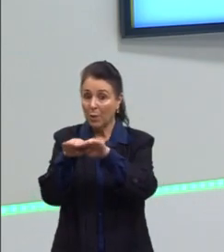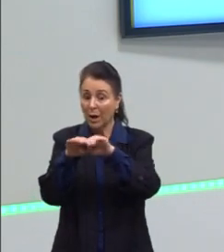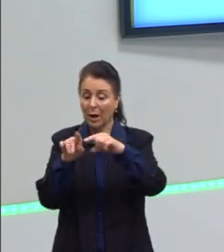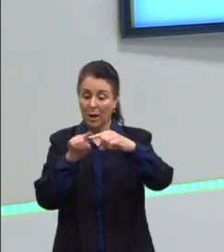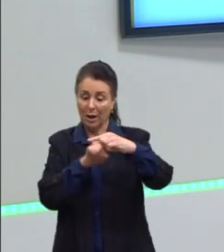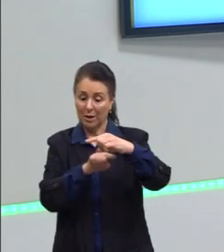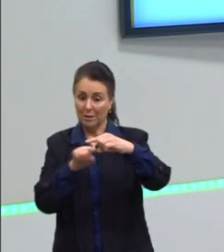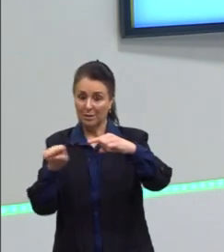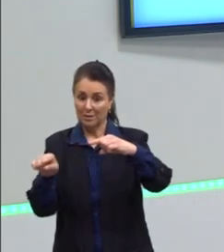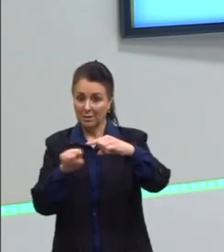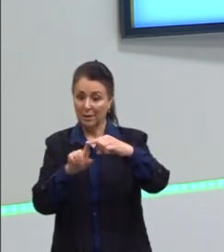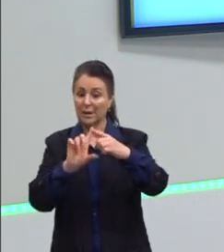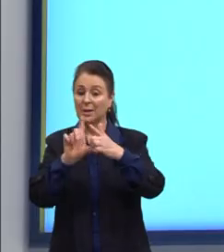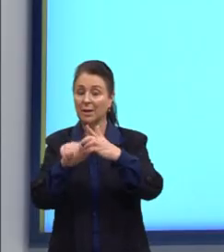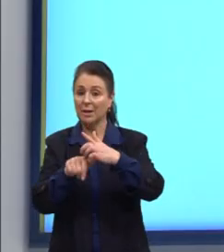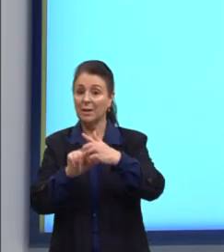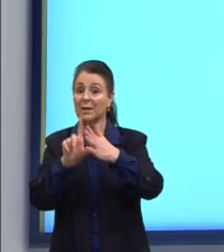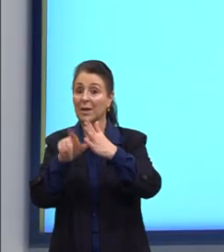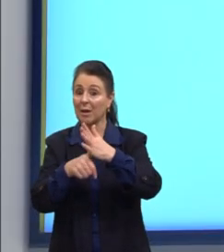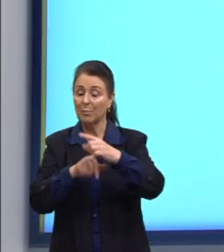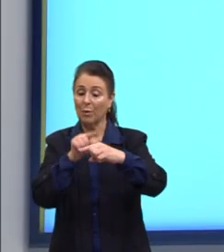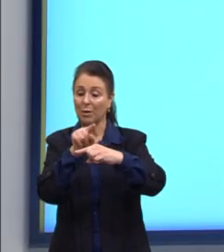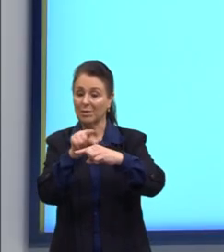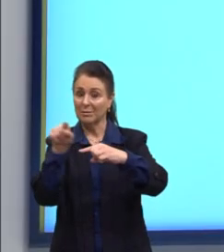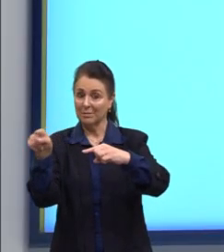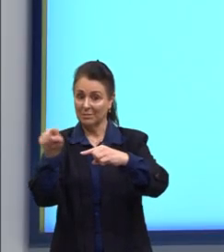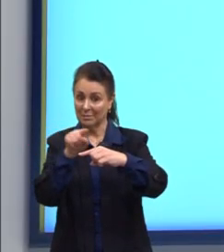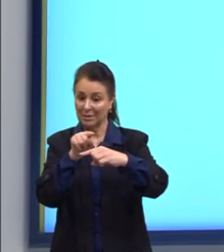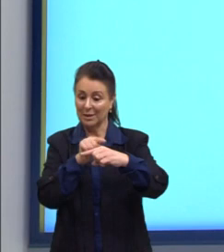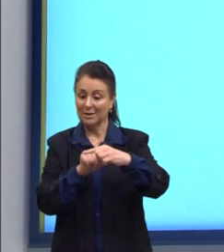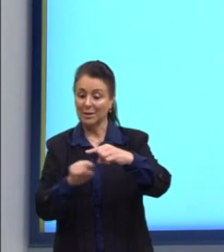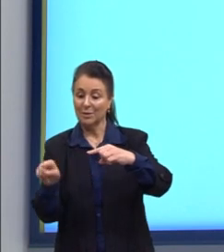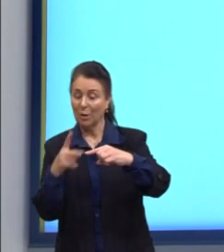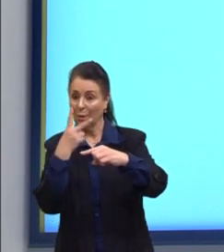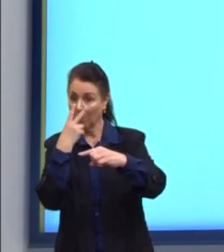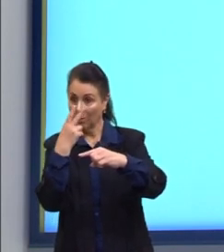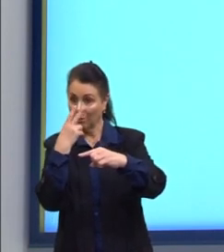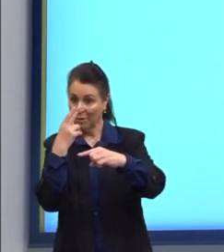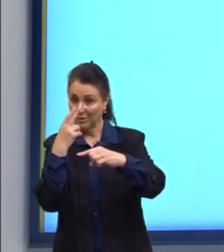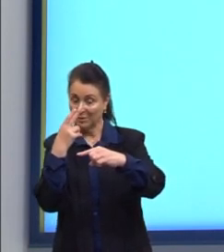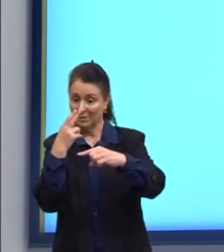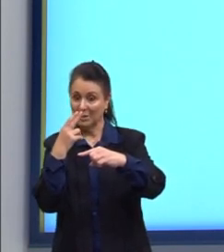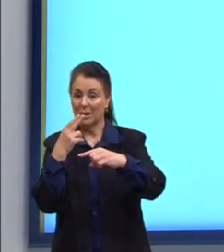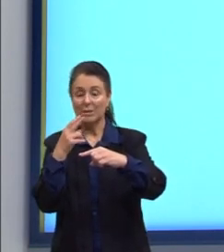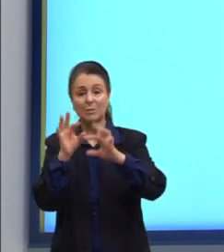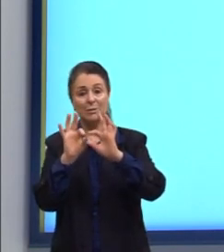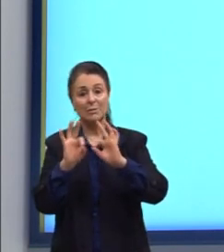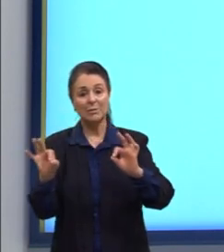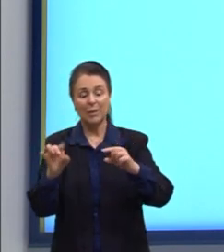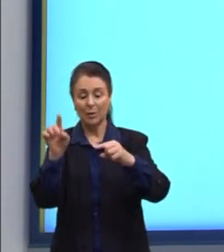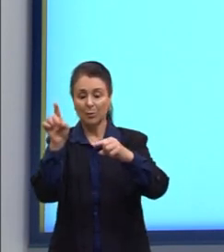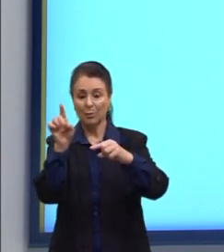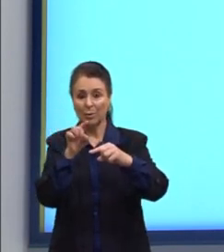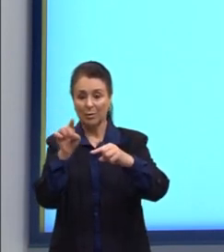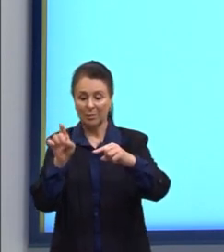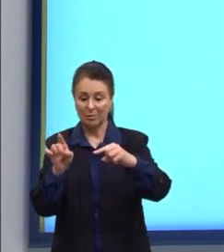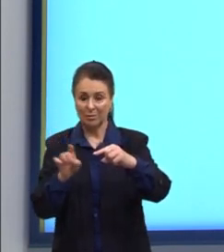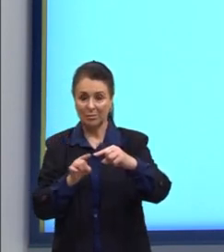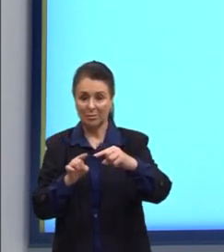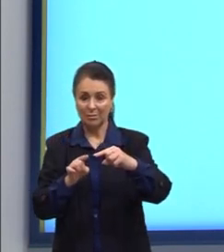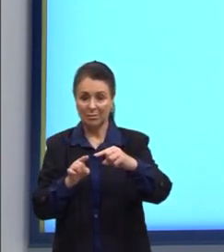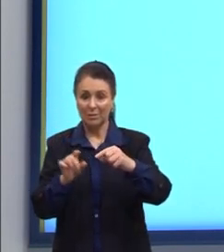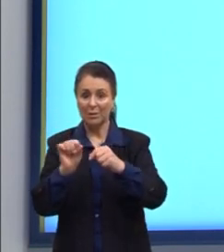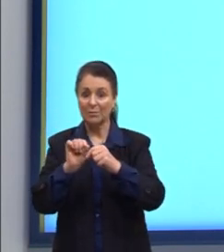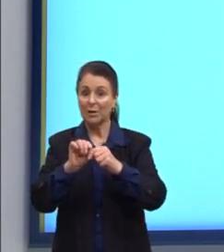vai igualar os numeradores se os denominadores são iguais nós podemos simplificar eles e ficamos somente